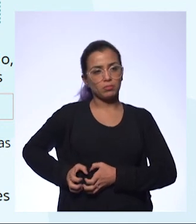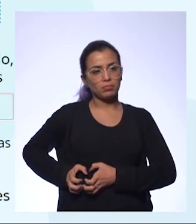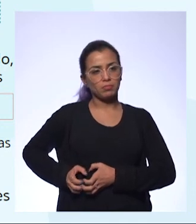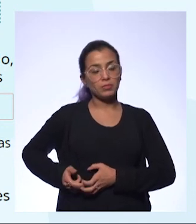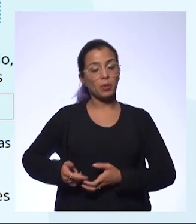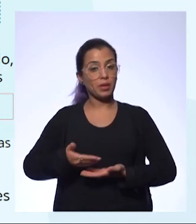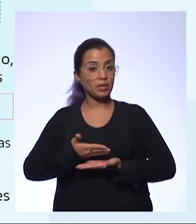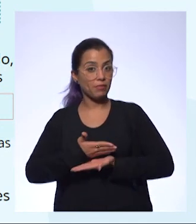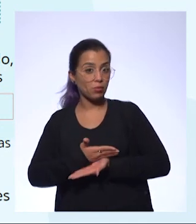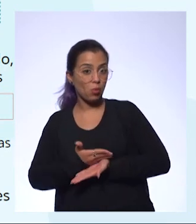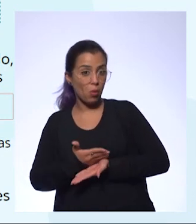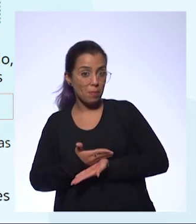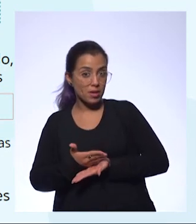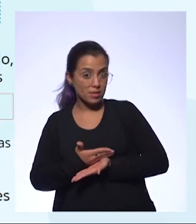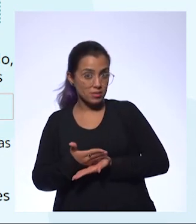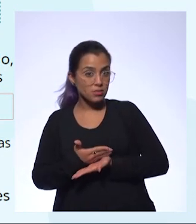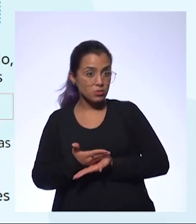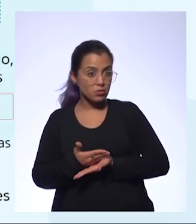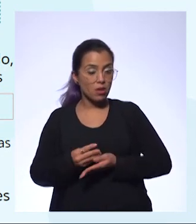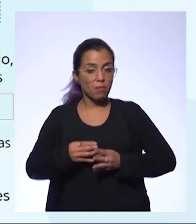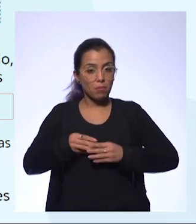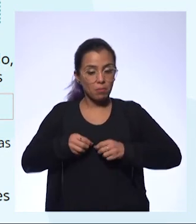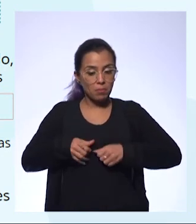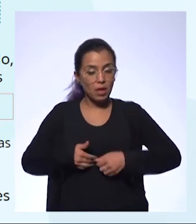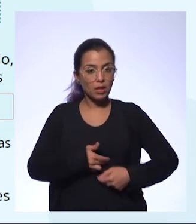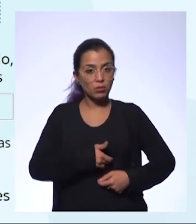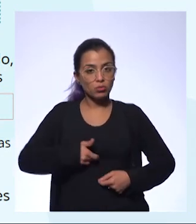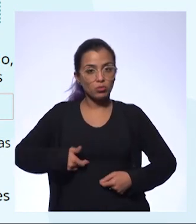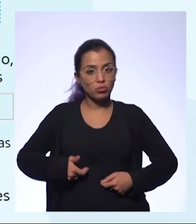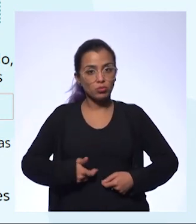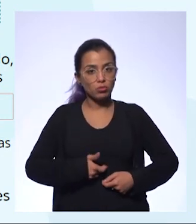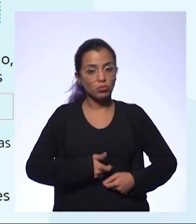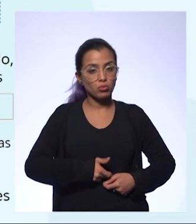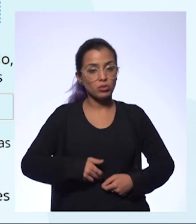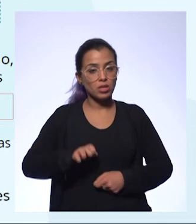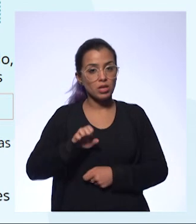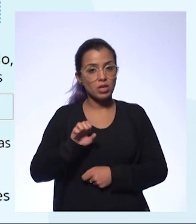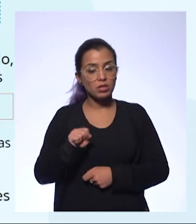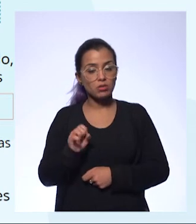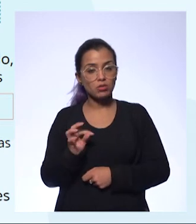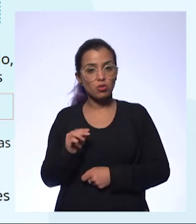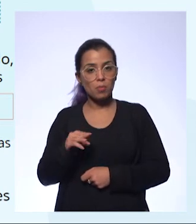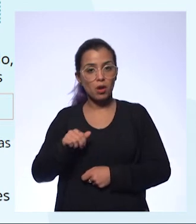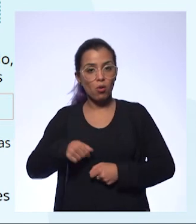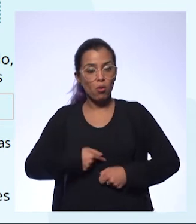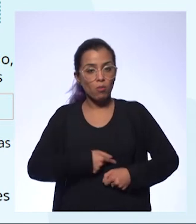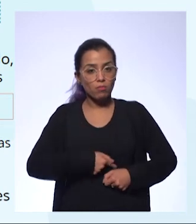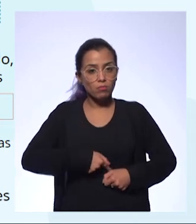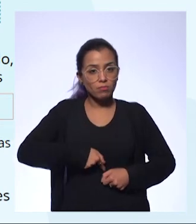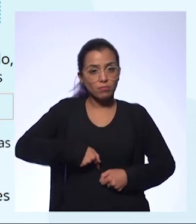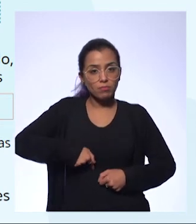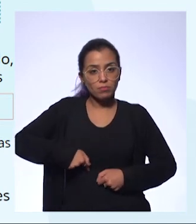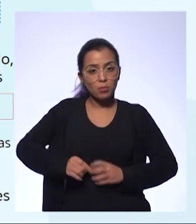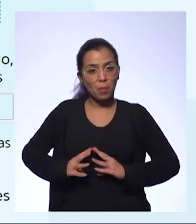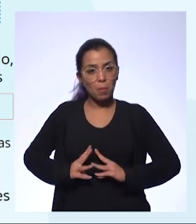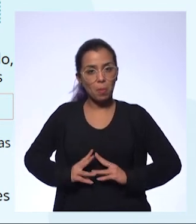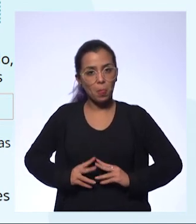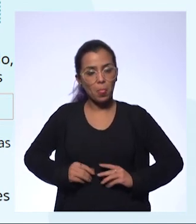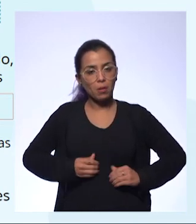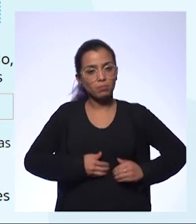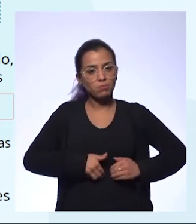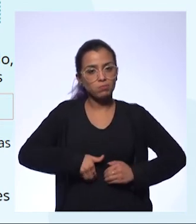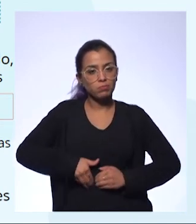digestão. Então, começa a ser digeridas as proteínas ali no estômago, e aí vai para o intestino delgado. O intestino delgado ele